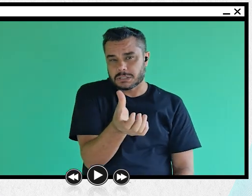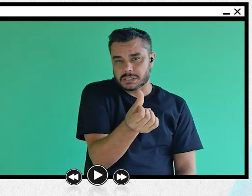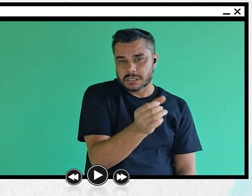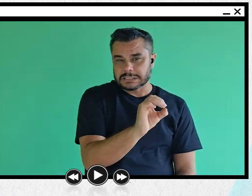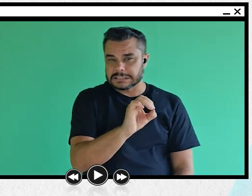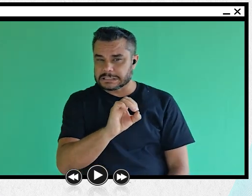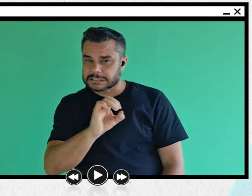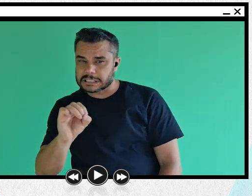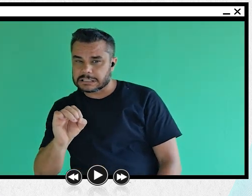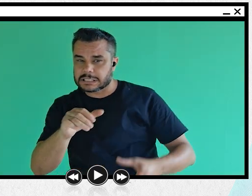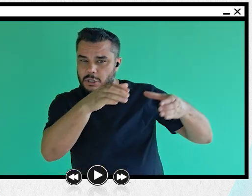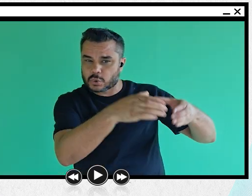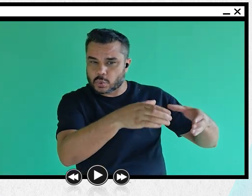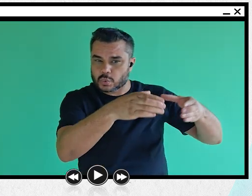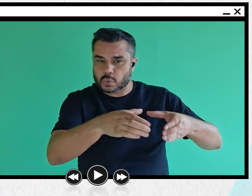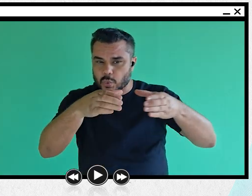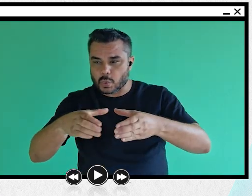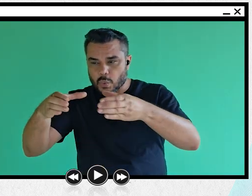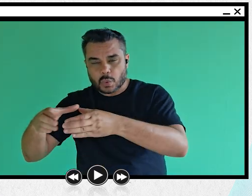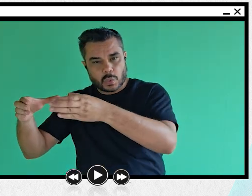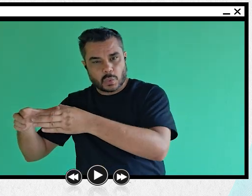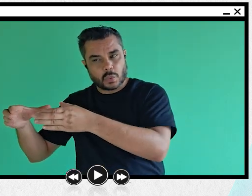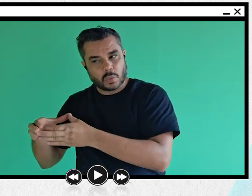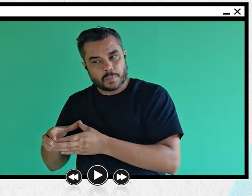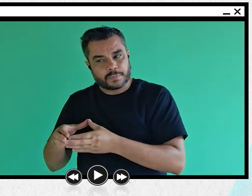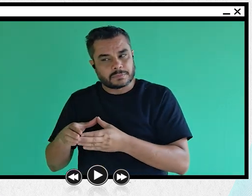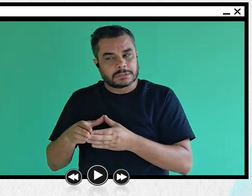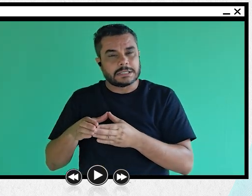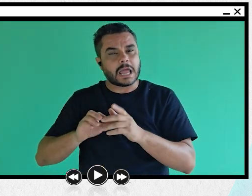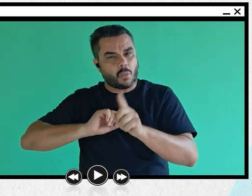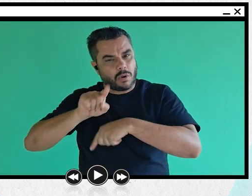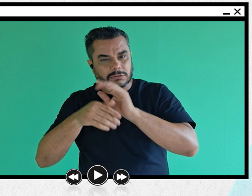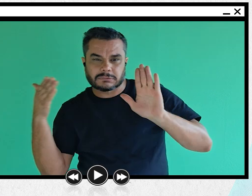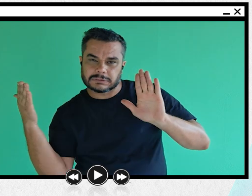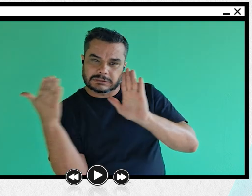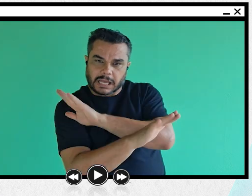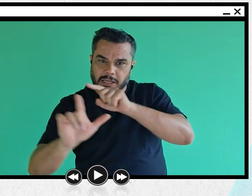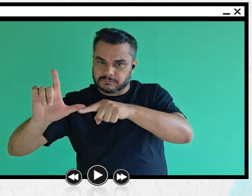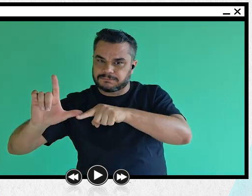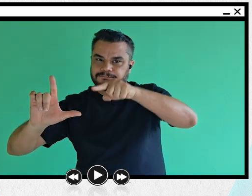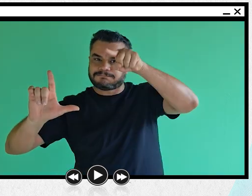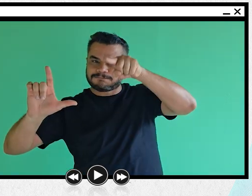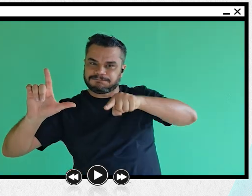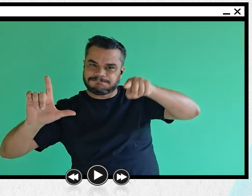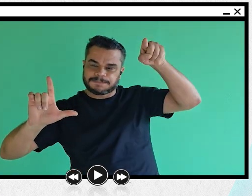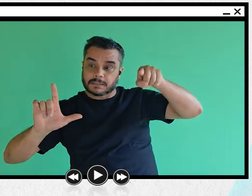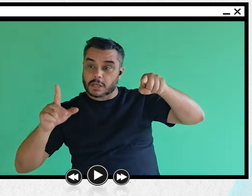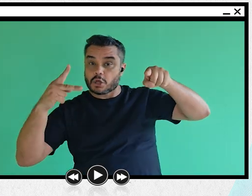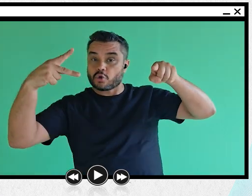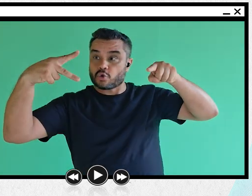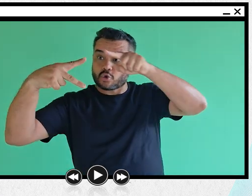600 unidades neferométricas de turbidez, e na saída, esses valores, né, eu coletei em 2